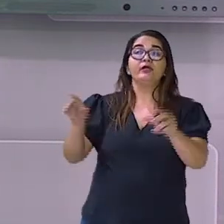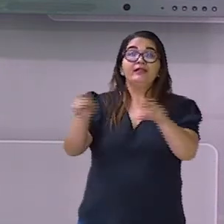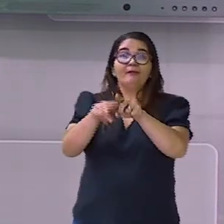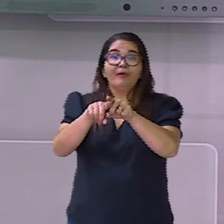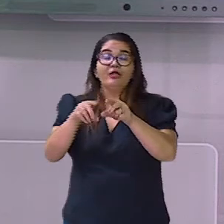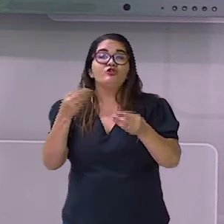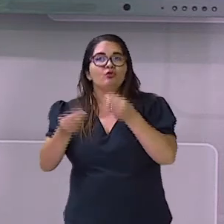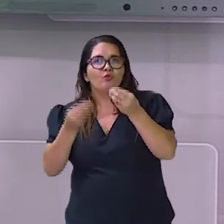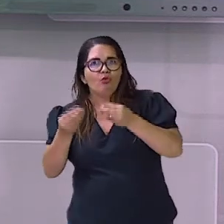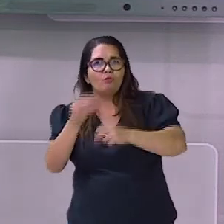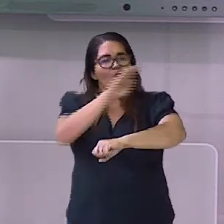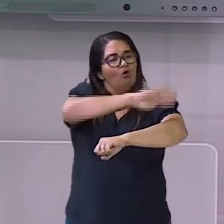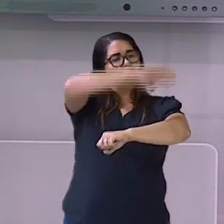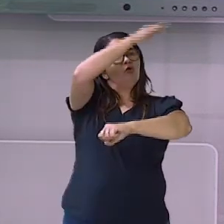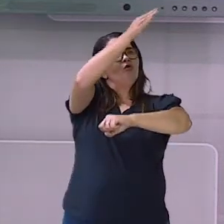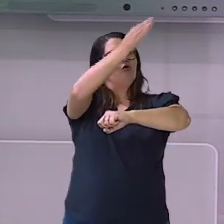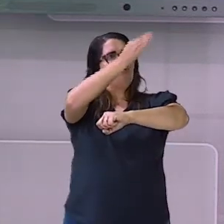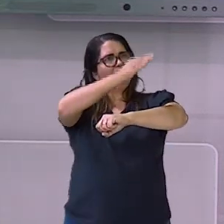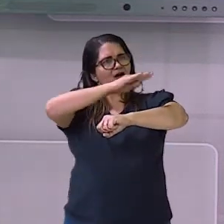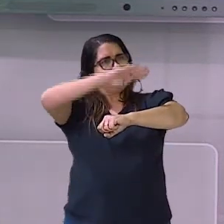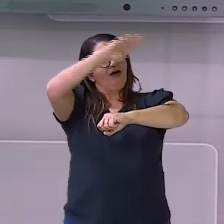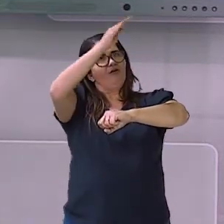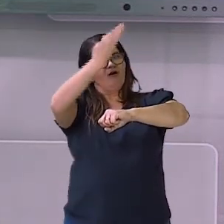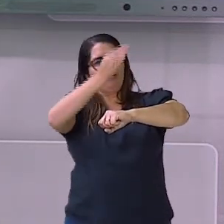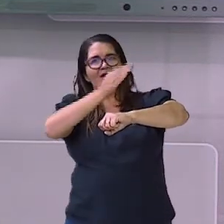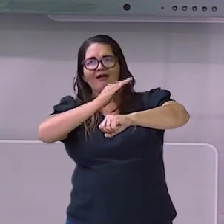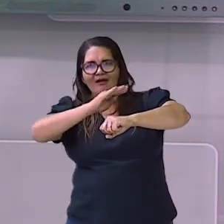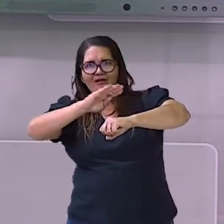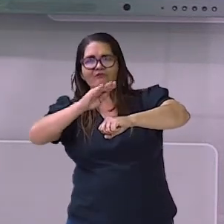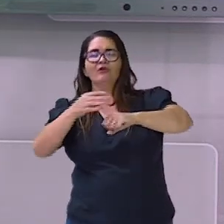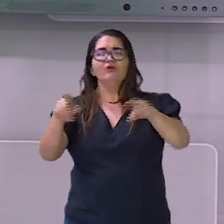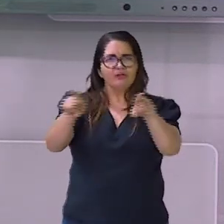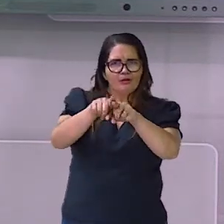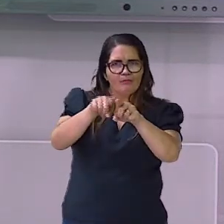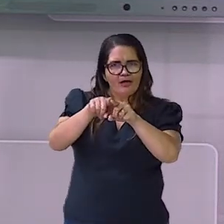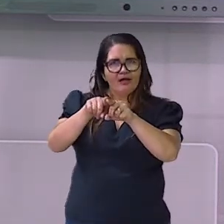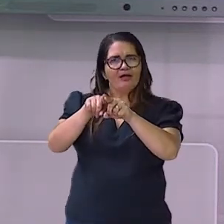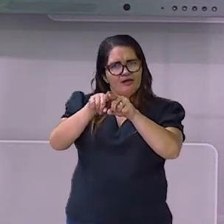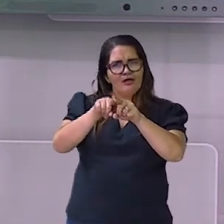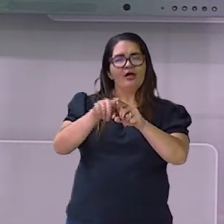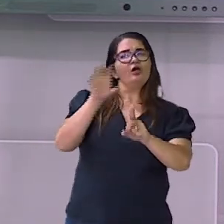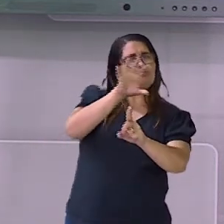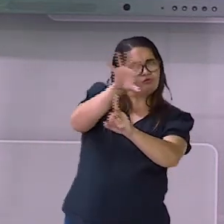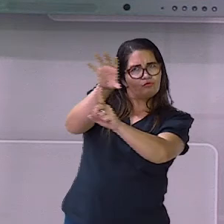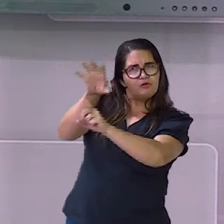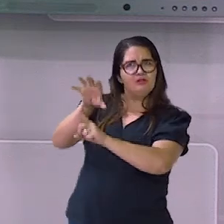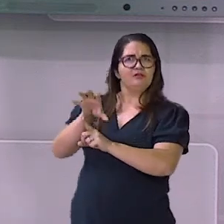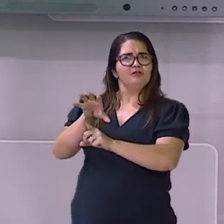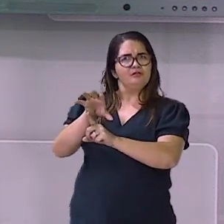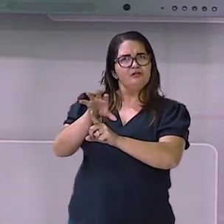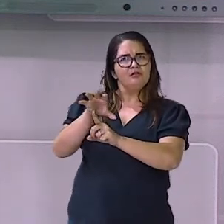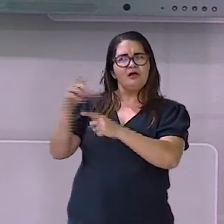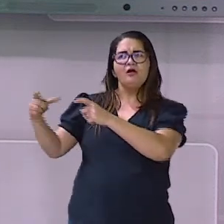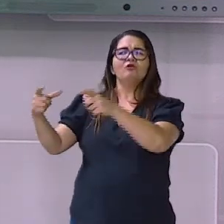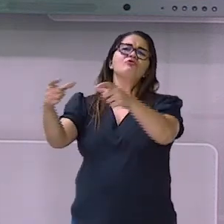continente americano, que são as grandes cadeias no oeste,